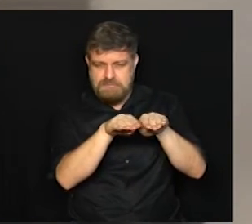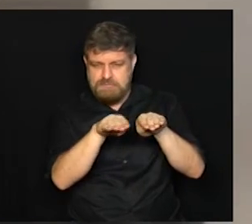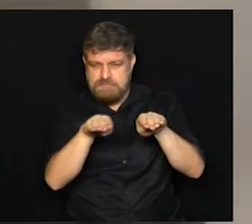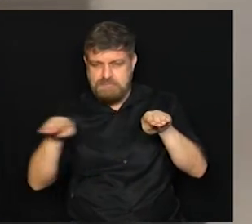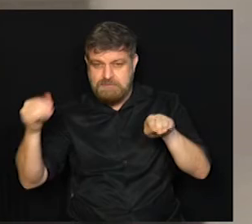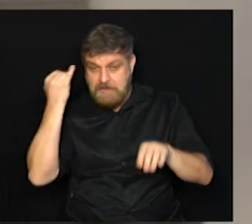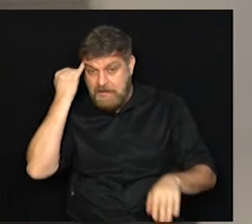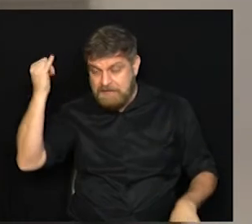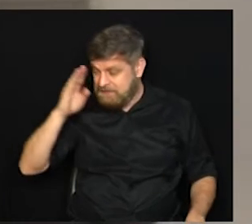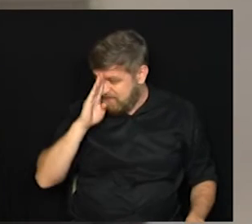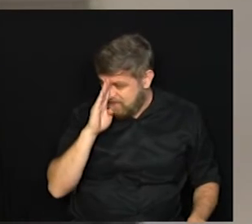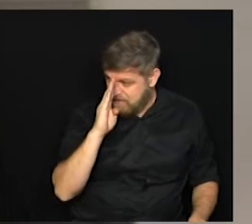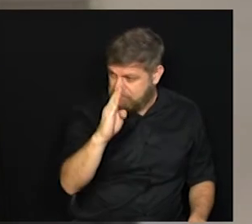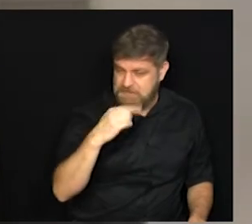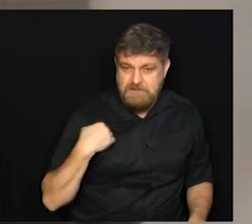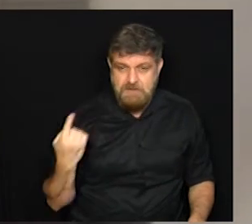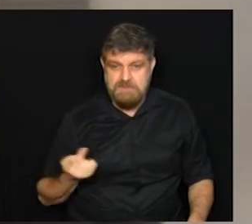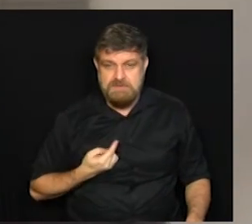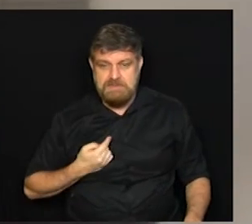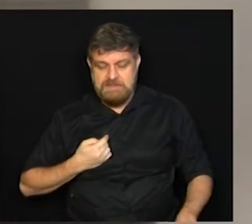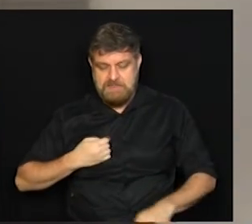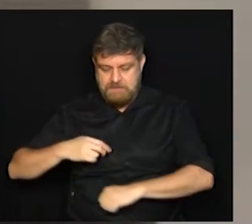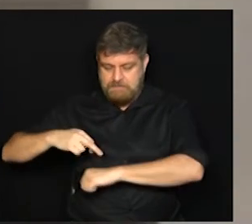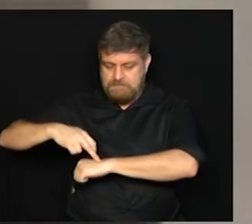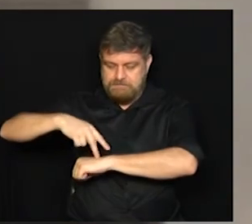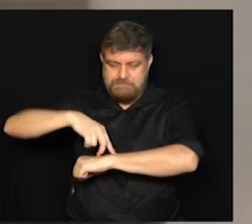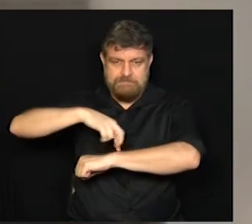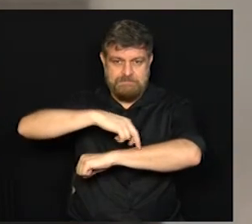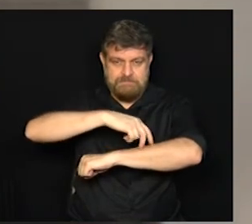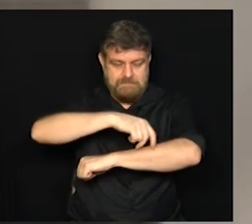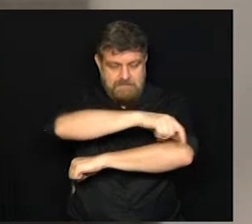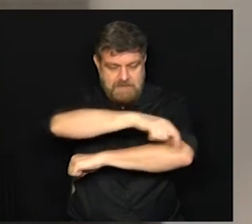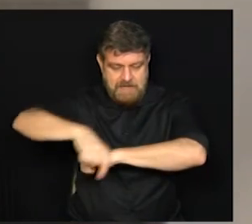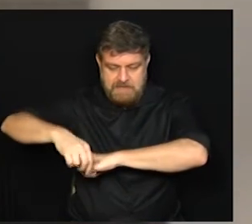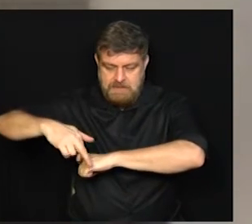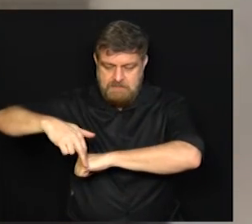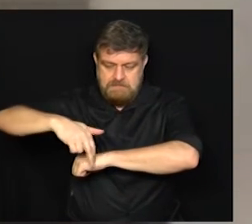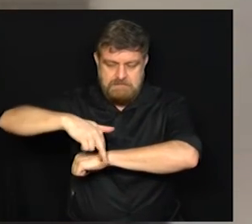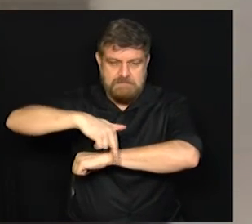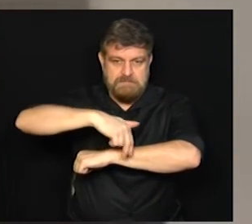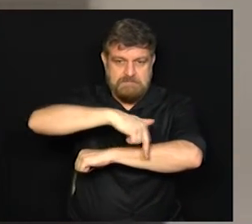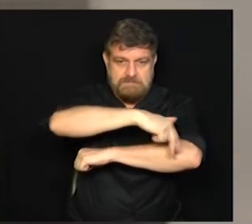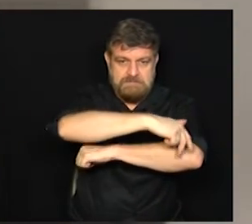nossa, que é tirar esse povo da calçada e ampliar o espaço para eles não se